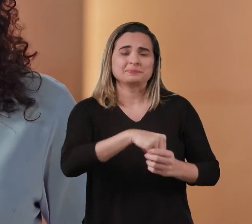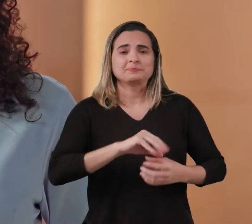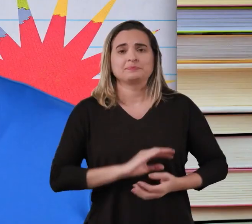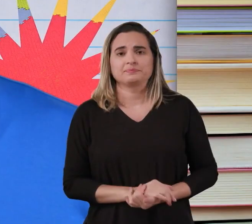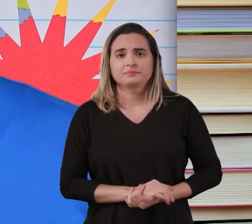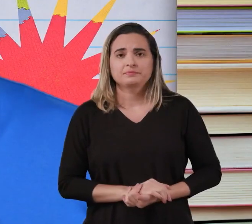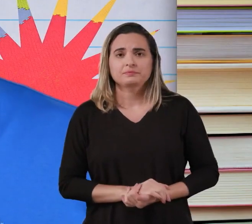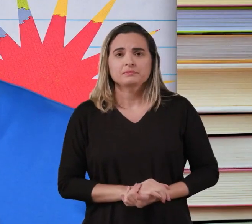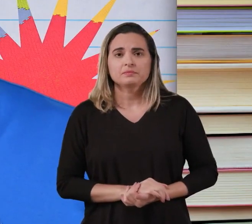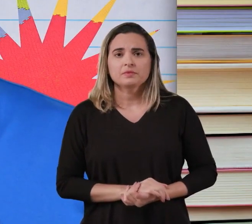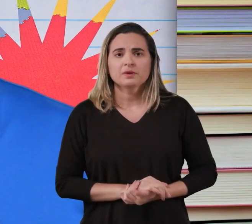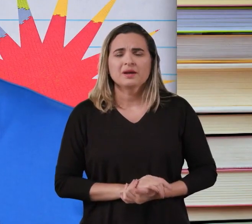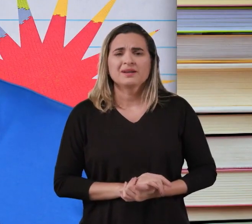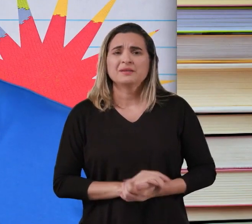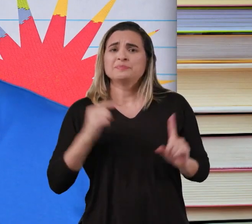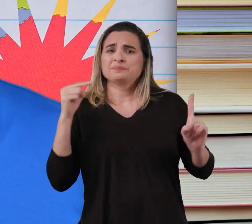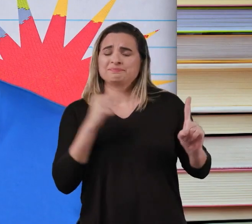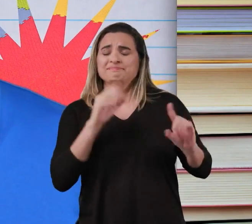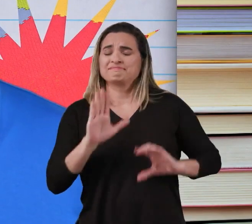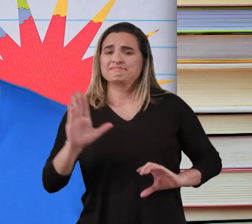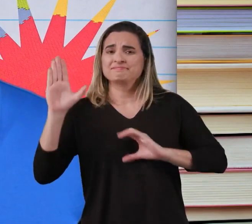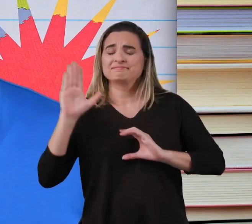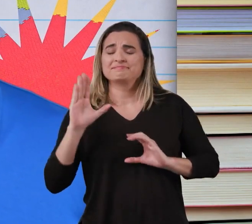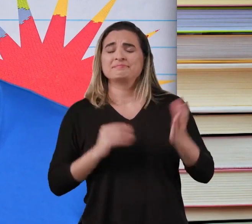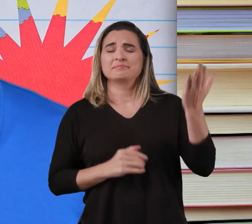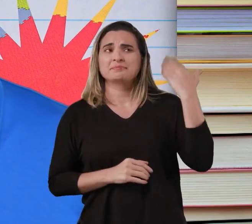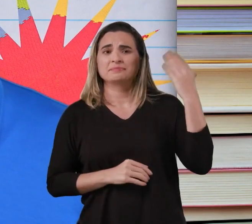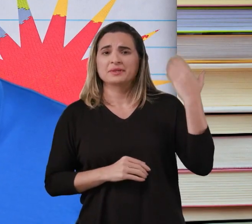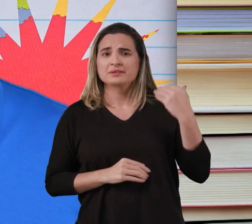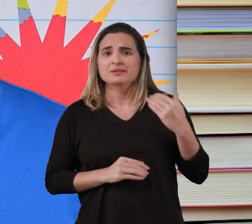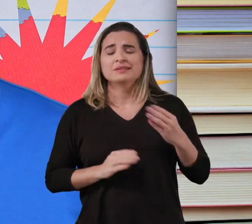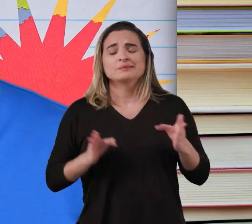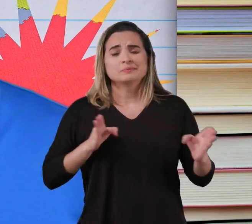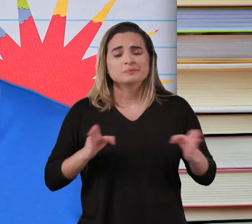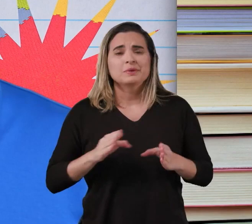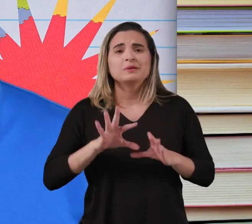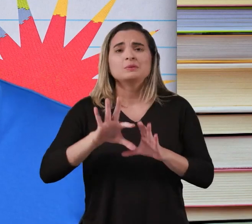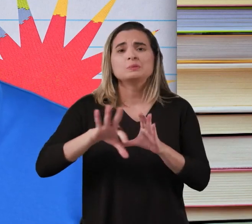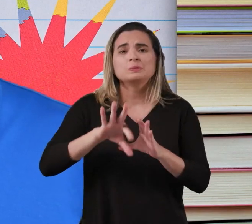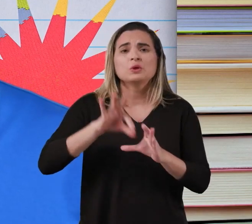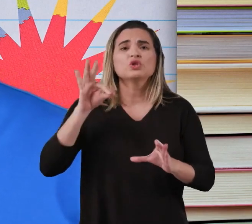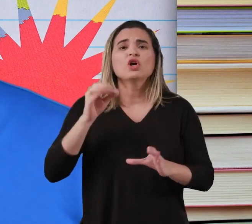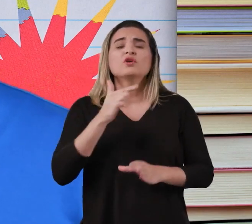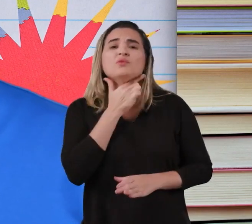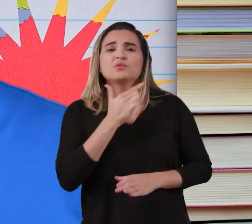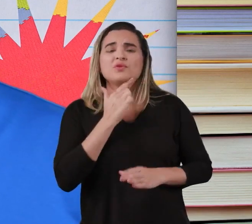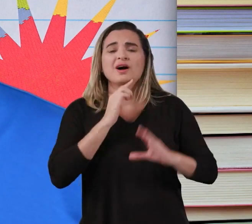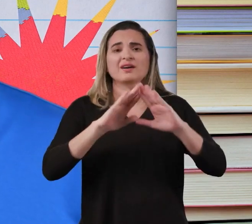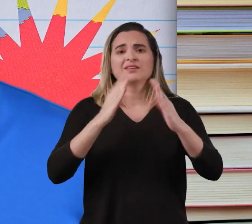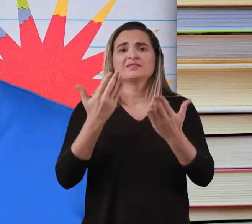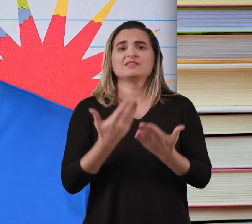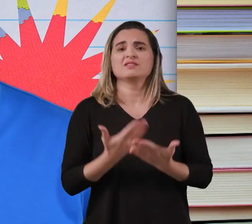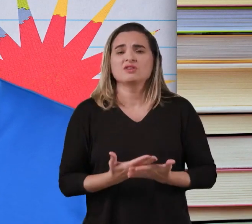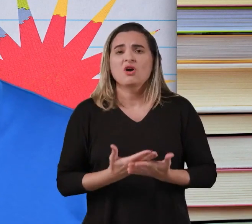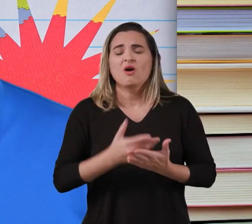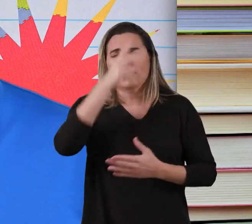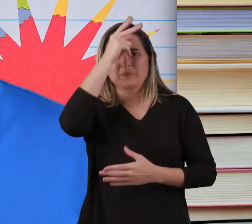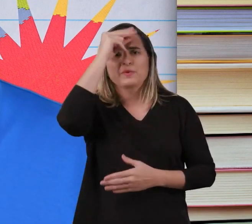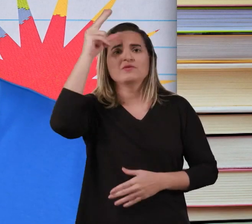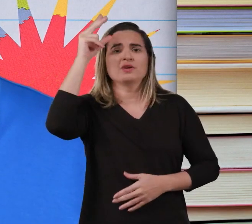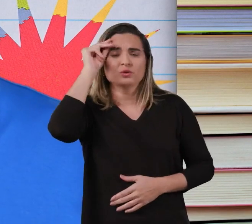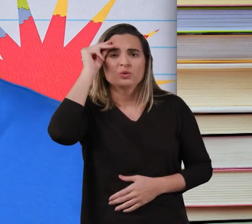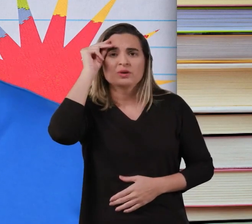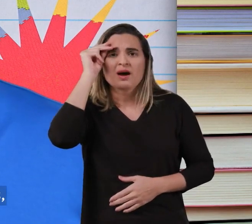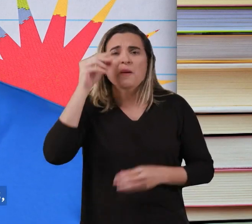crianças. Uma grande crueldade do candidato do passado foi instituir o sorteio de vagas nas creches da